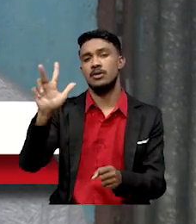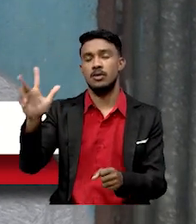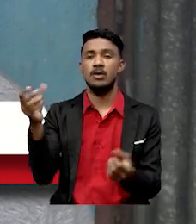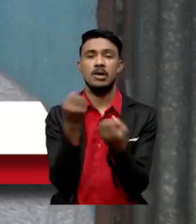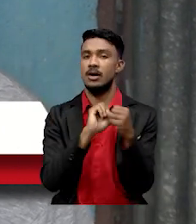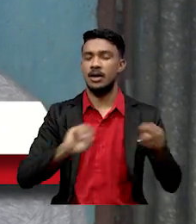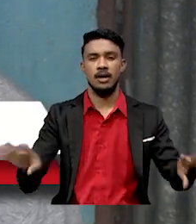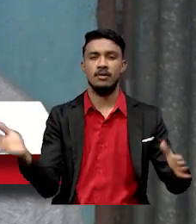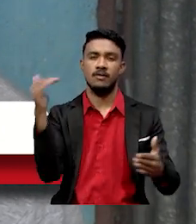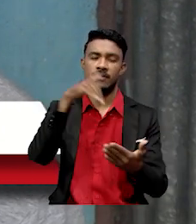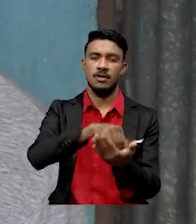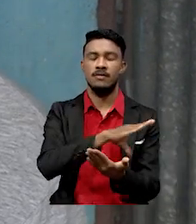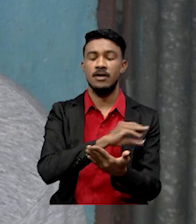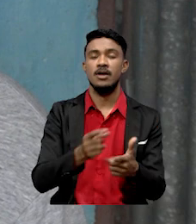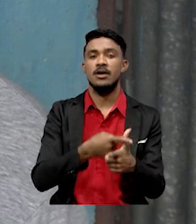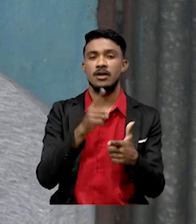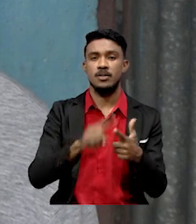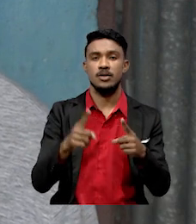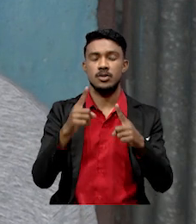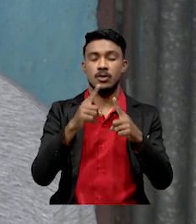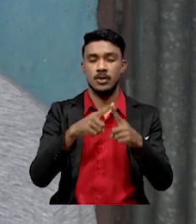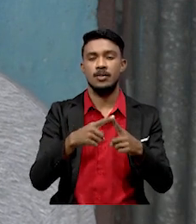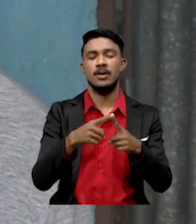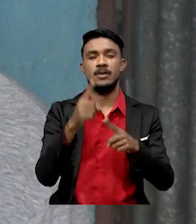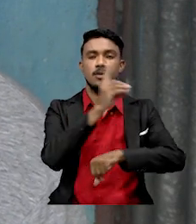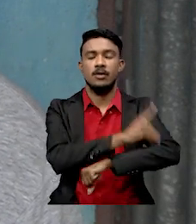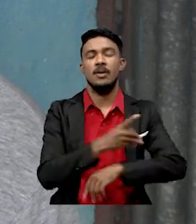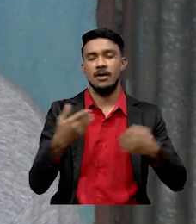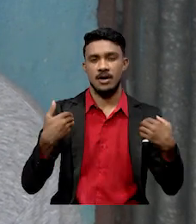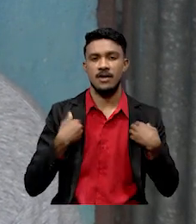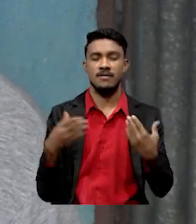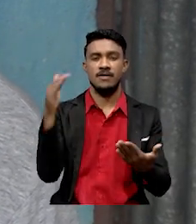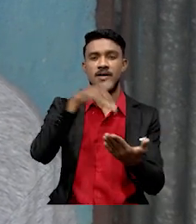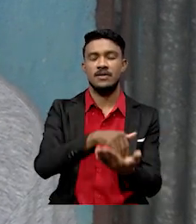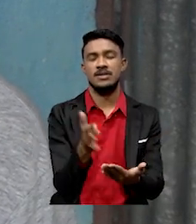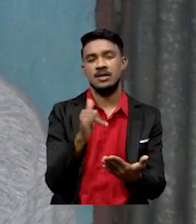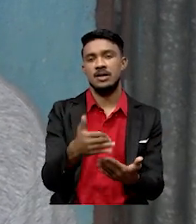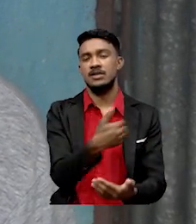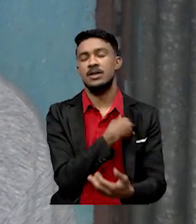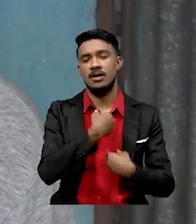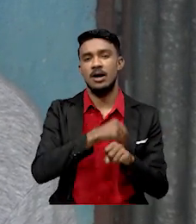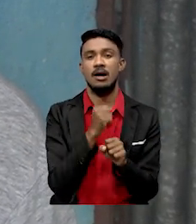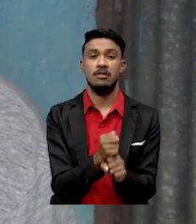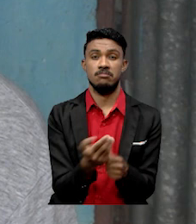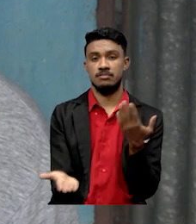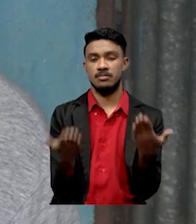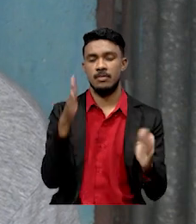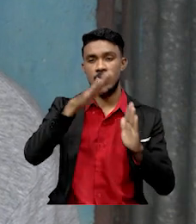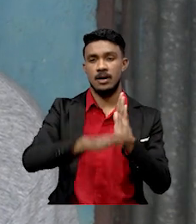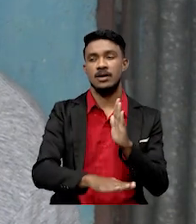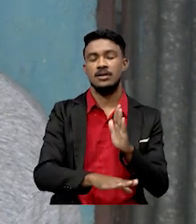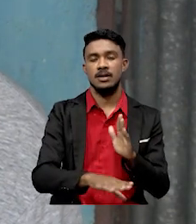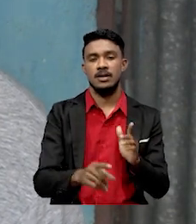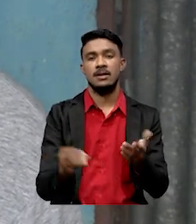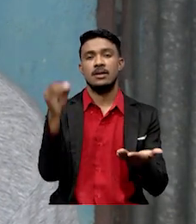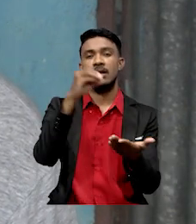fali. Depois foi da rau ma foi tau fila fali. Ma stau ha no insira se rau halo buat ida mai krai. Tau